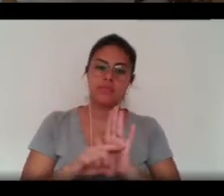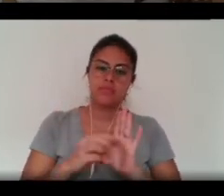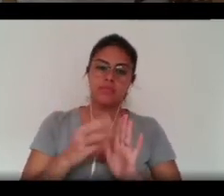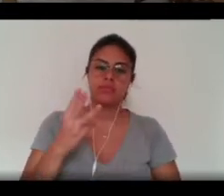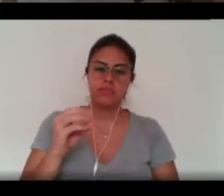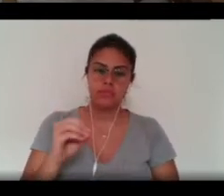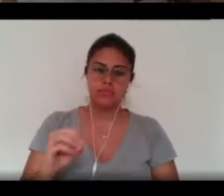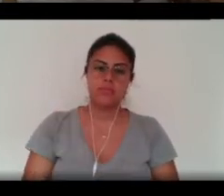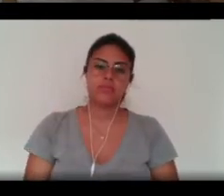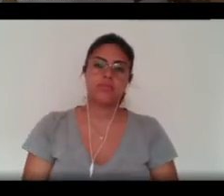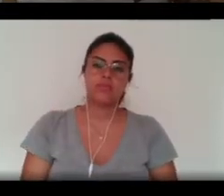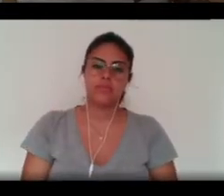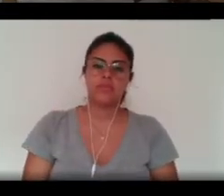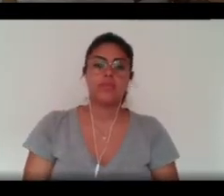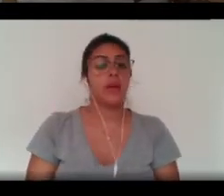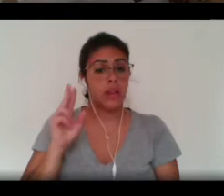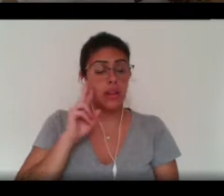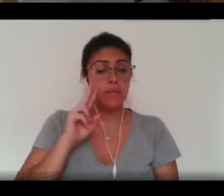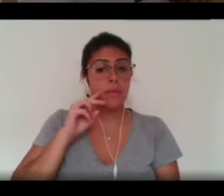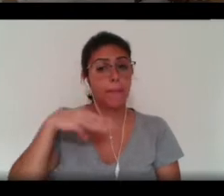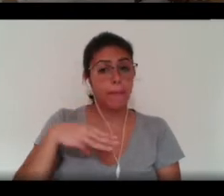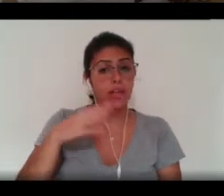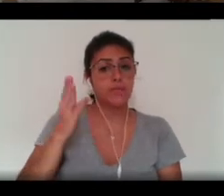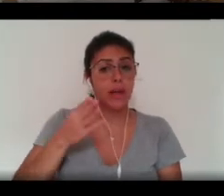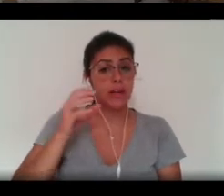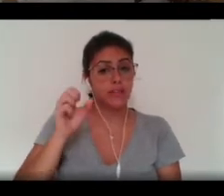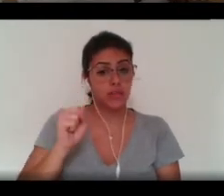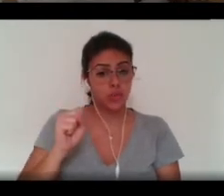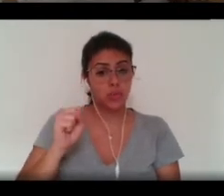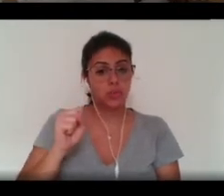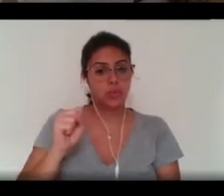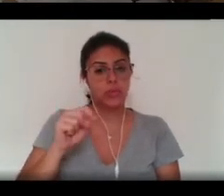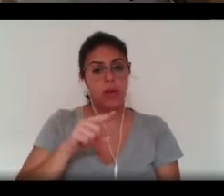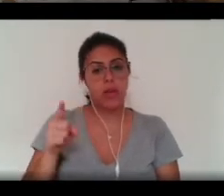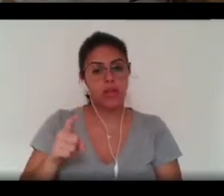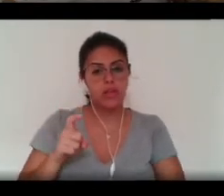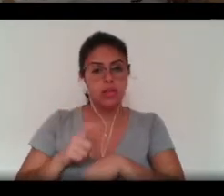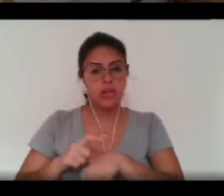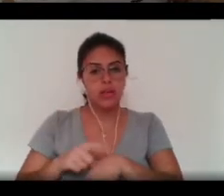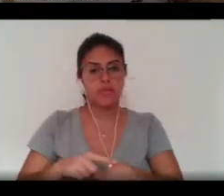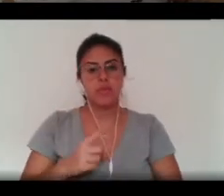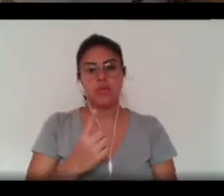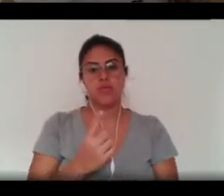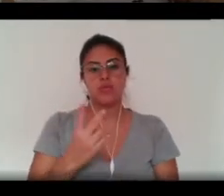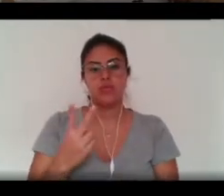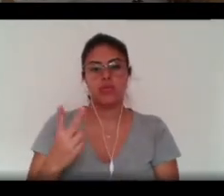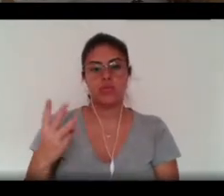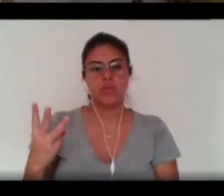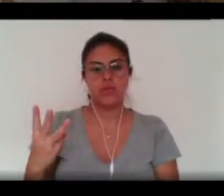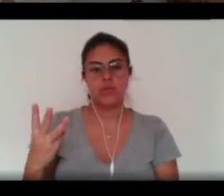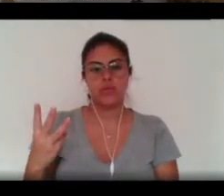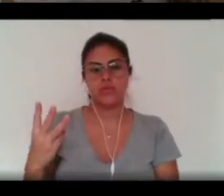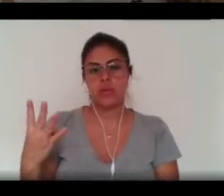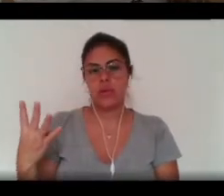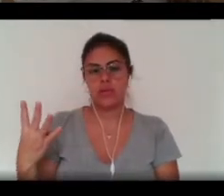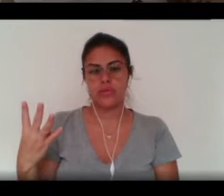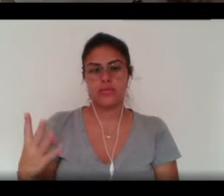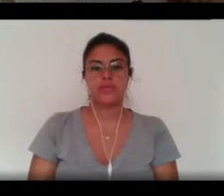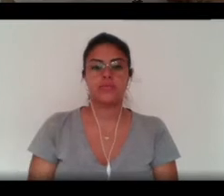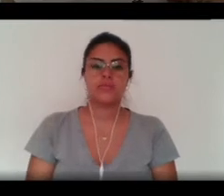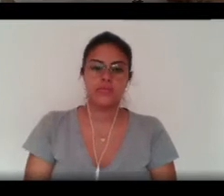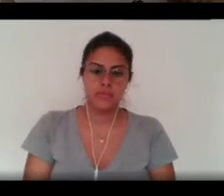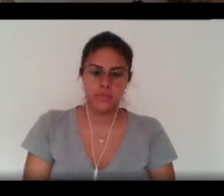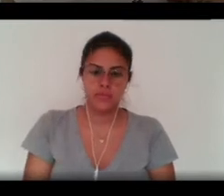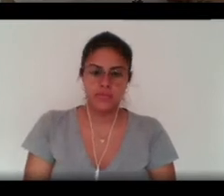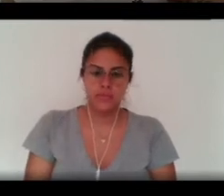menos 20, menos 30 metros por segundo, né? O tempo tá aqui. 1,